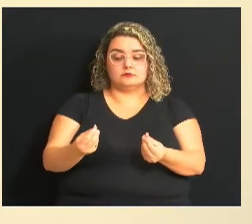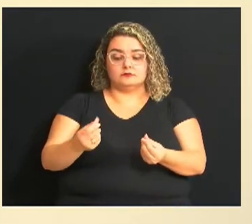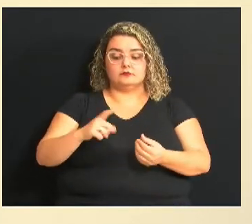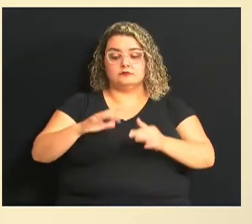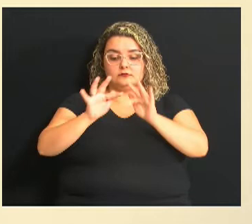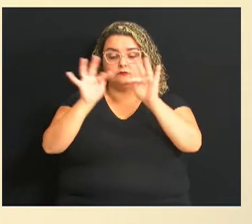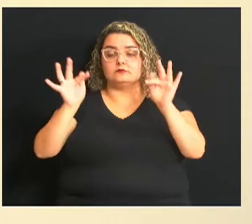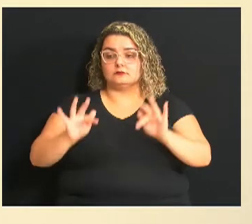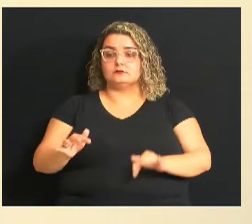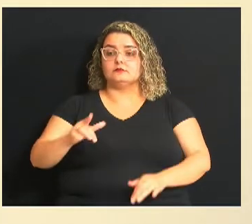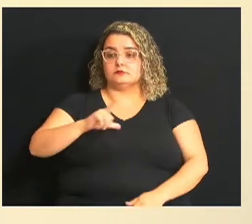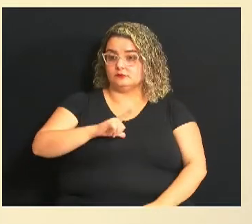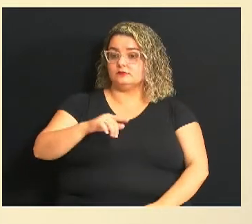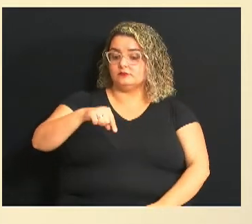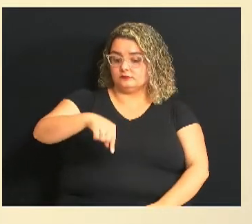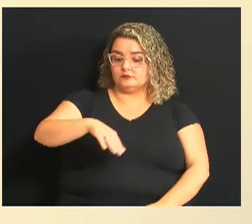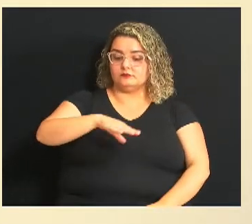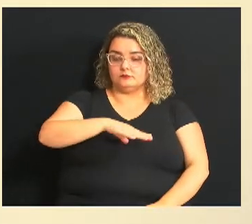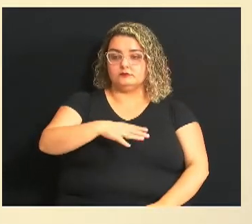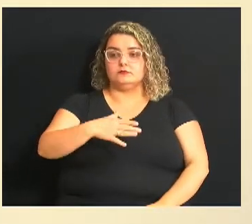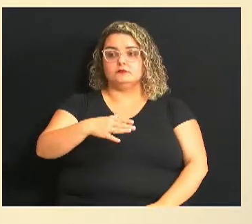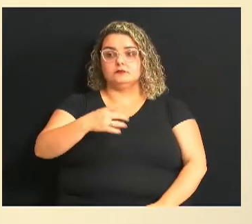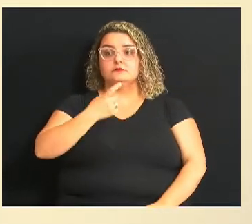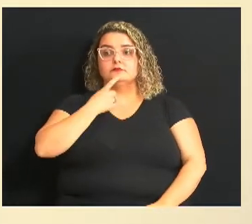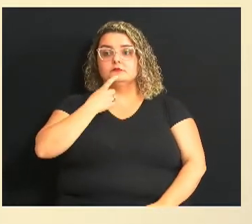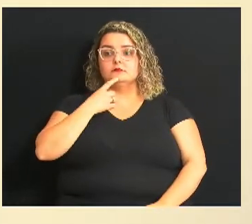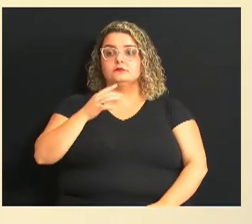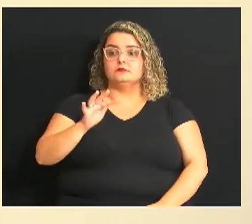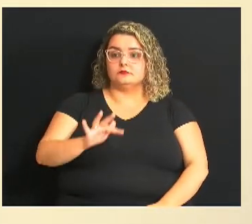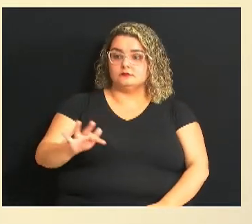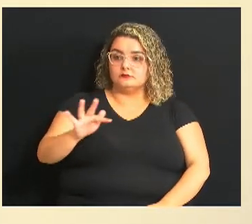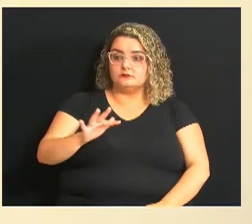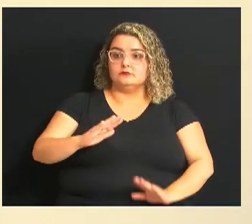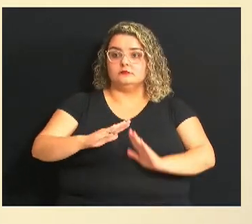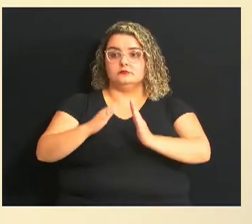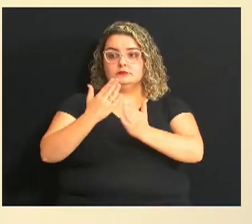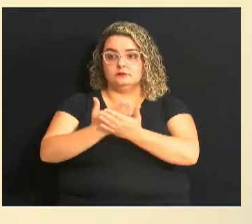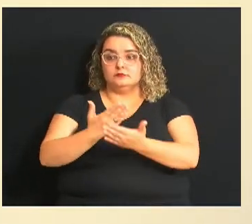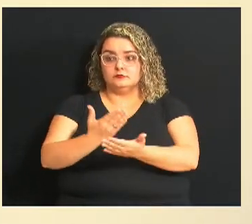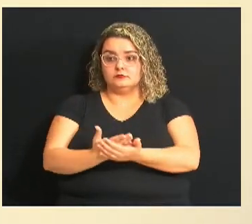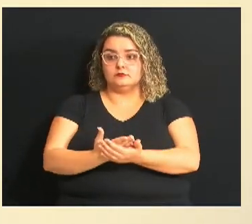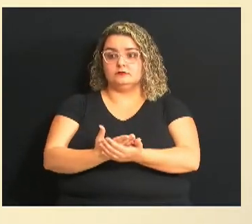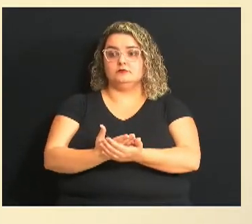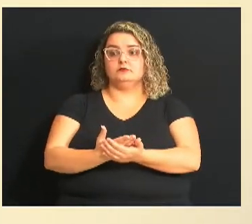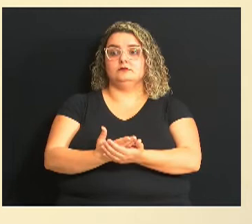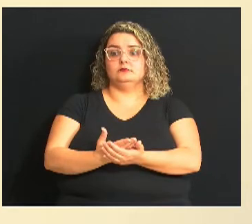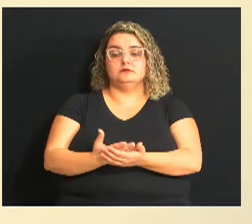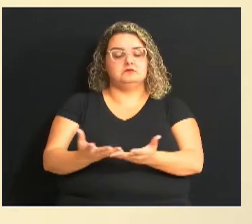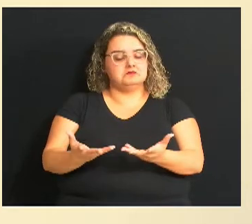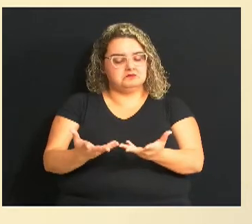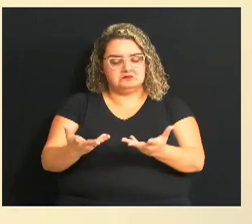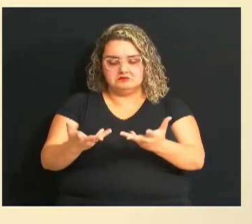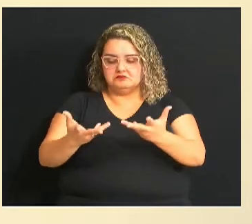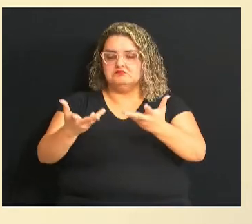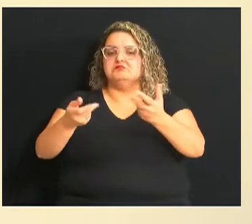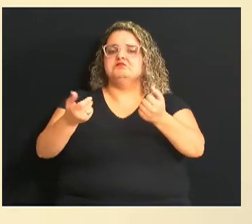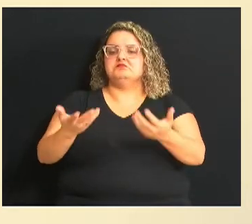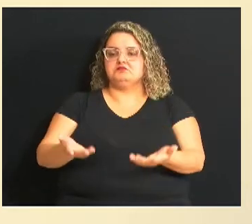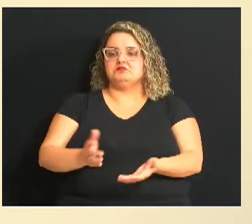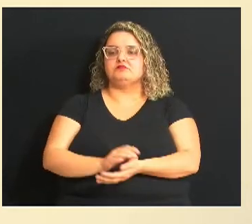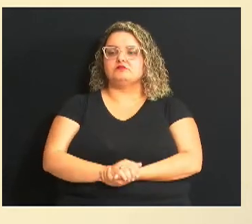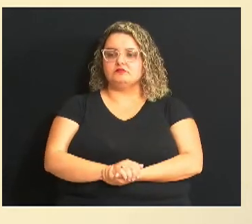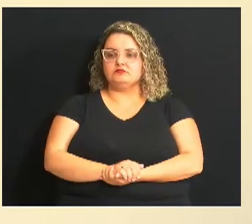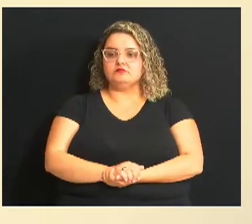ter aqui em Campinas universidades, escolas, colégios de excelência,